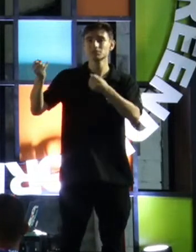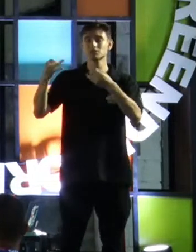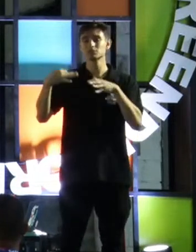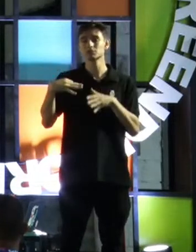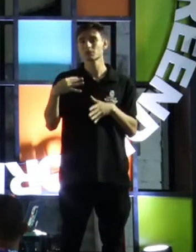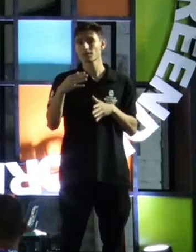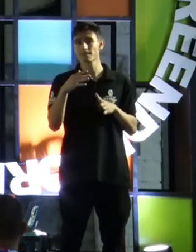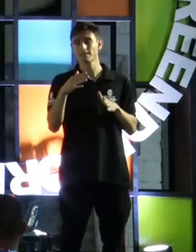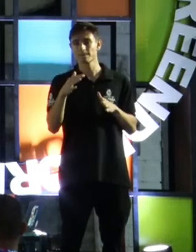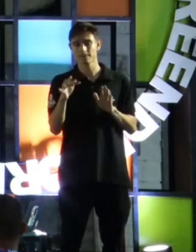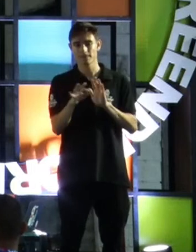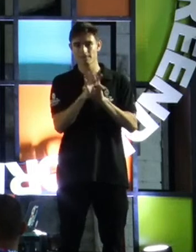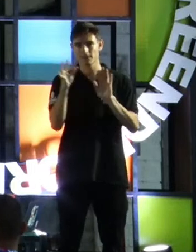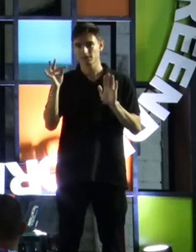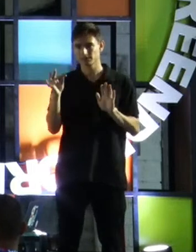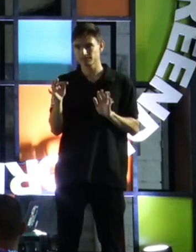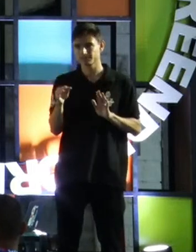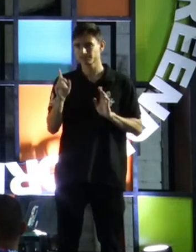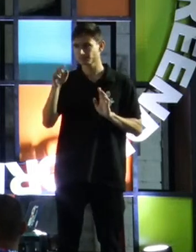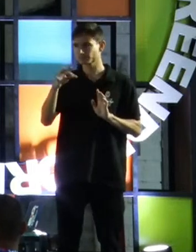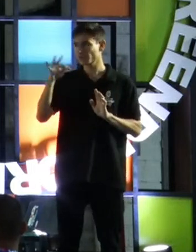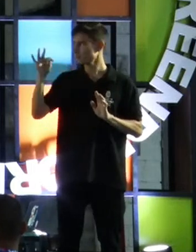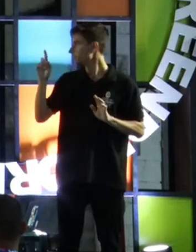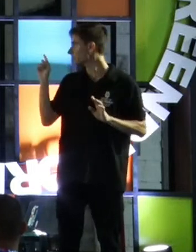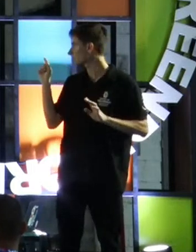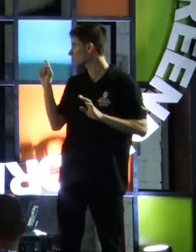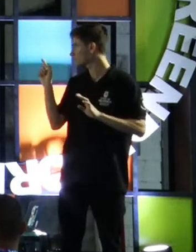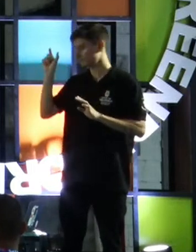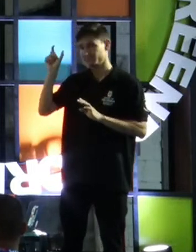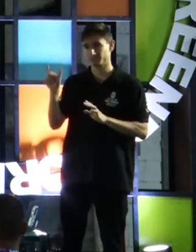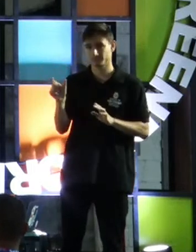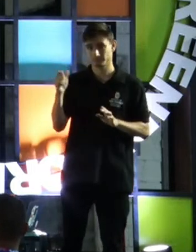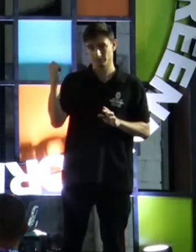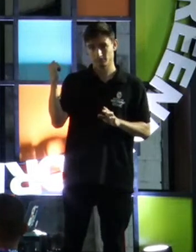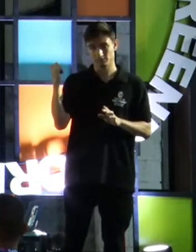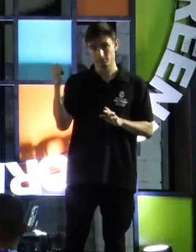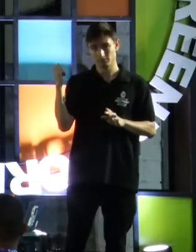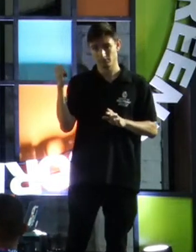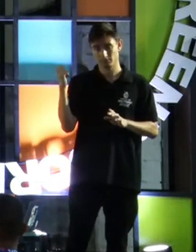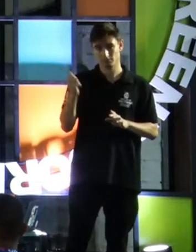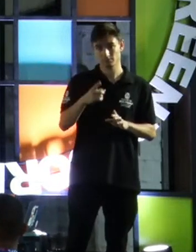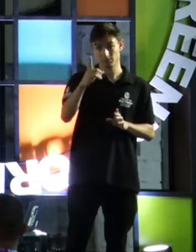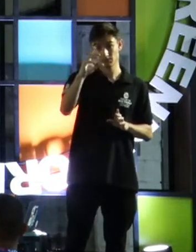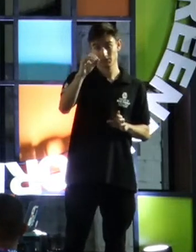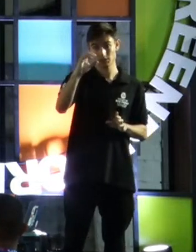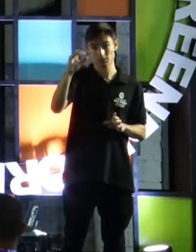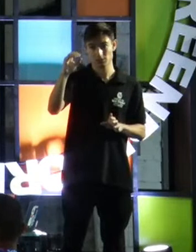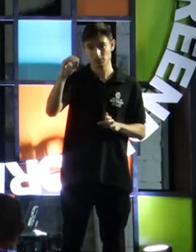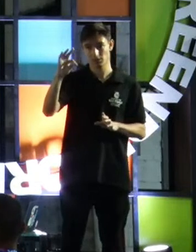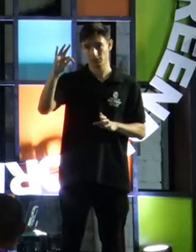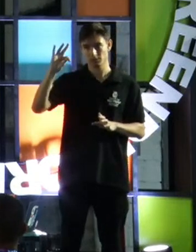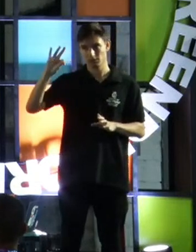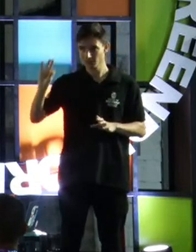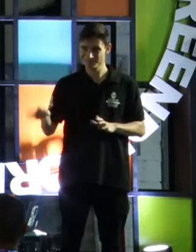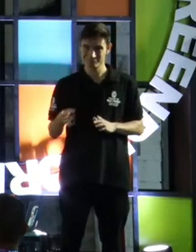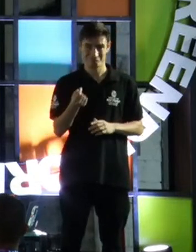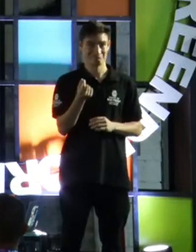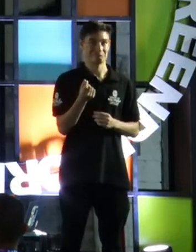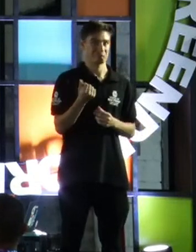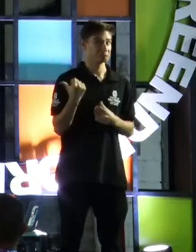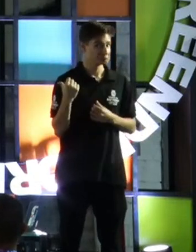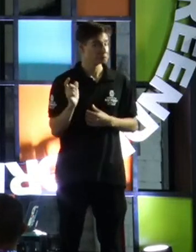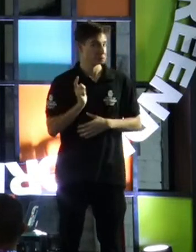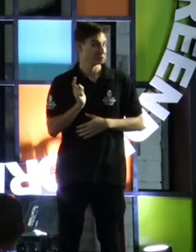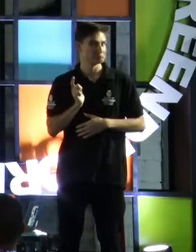frase de Larry Fink. Esse cara de comunista não tem nada. Ele tem 10 trilhões de dólares embaixo do sovaco. E